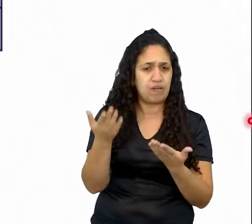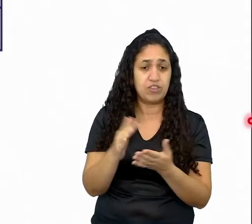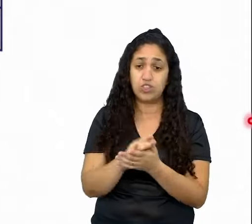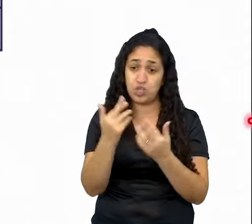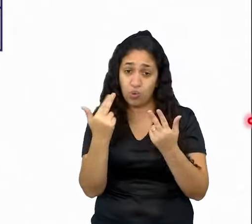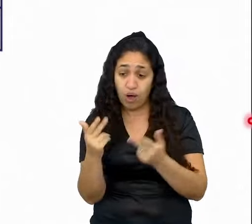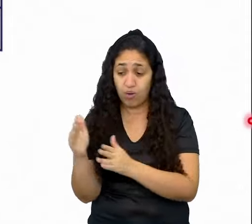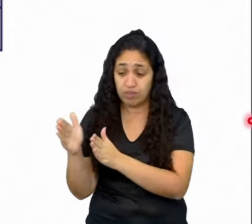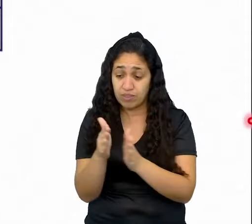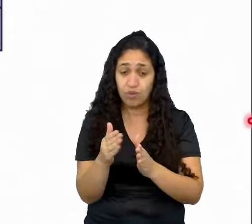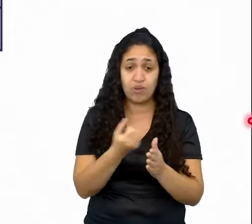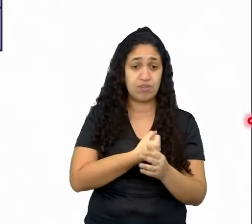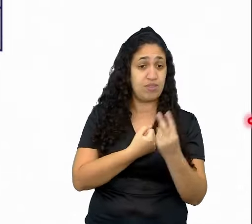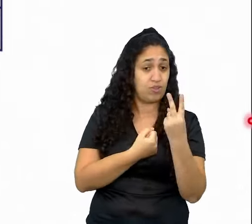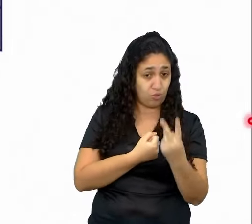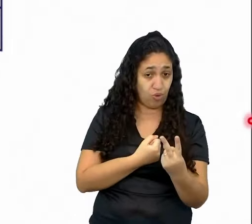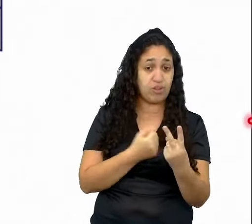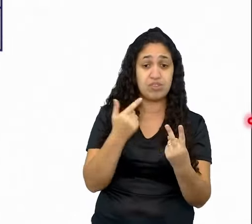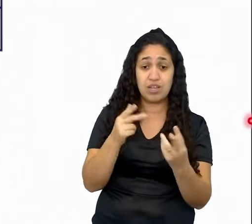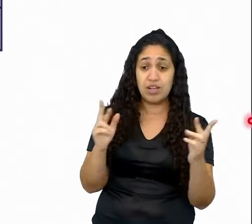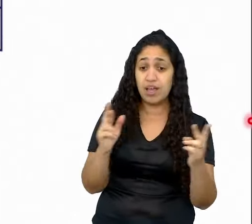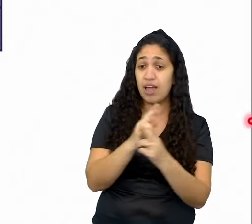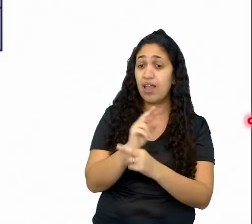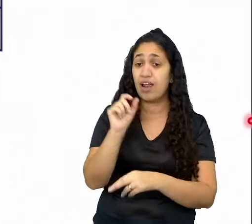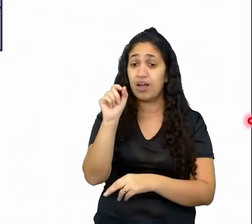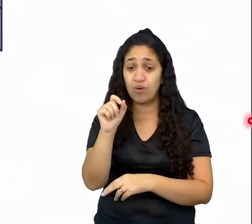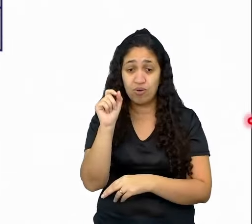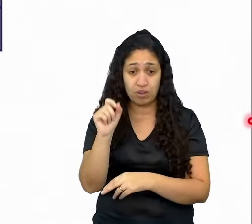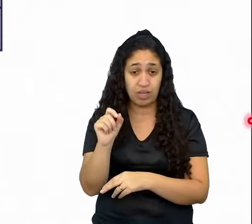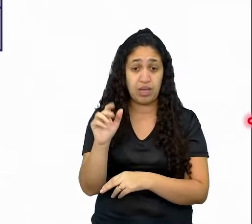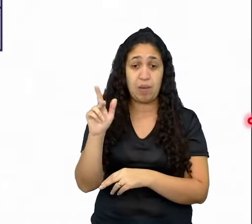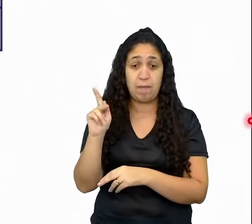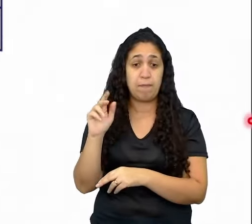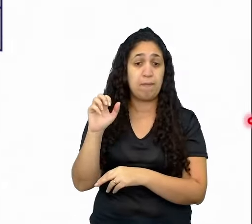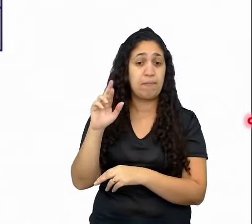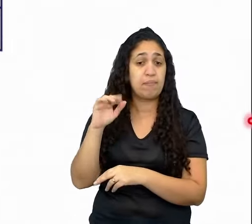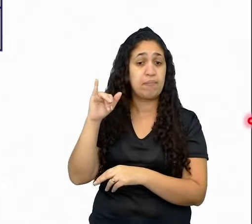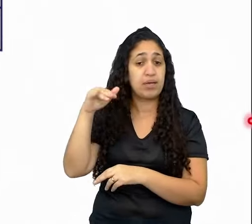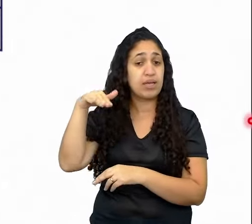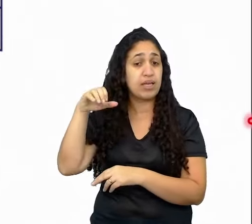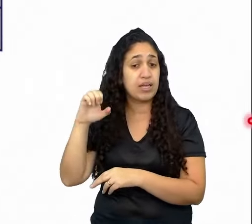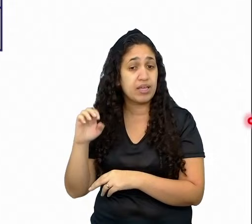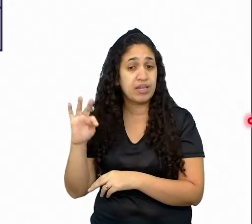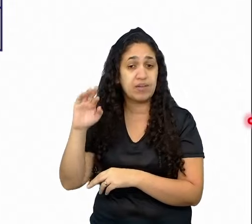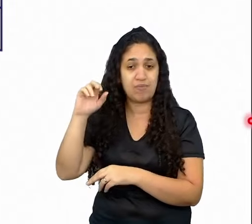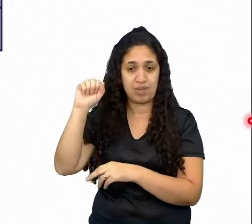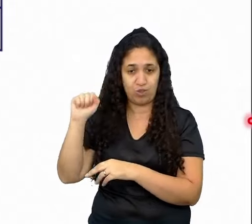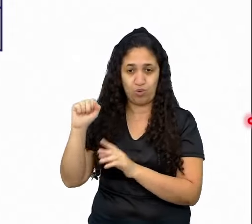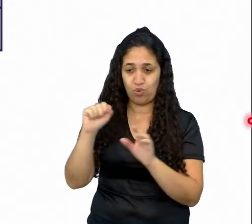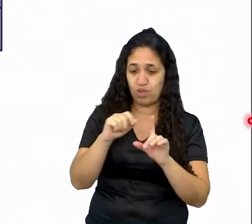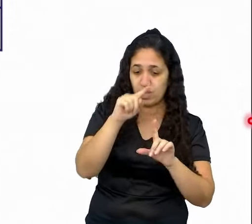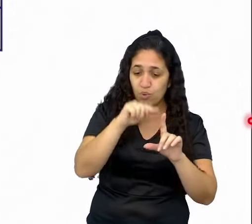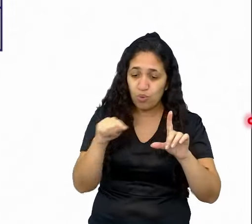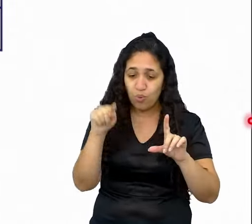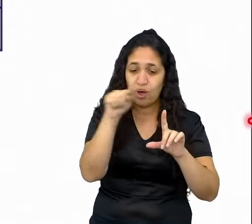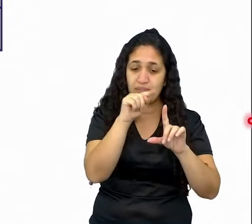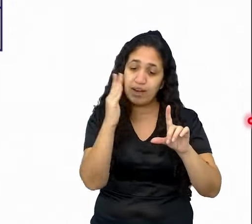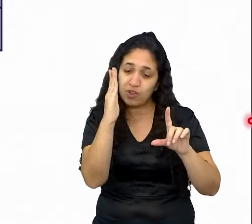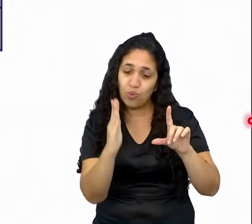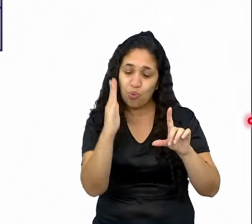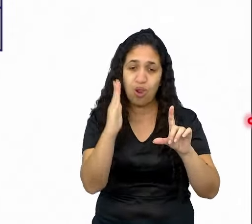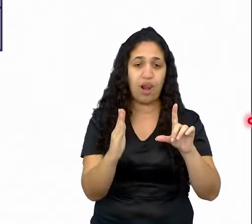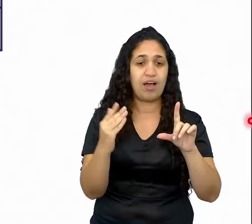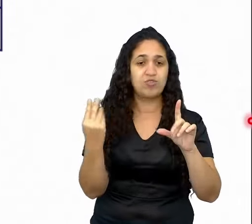ele faz a relação perímetro e lado do quadrado, qual a relação que existe. Aqui vai entrar a relação